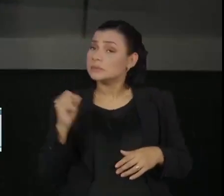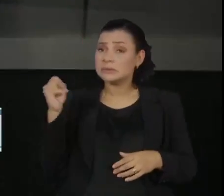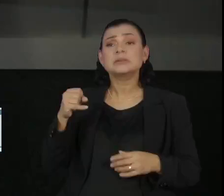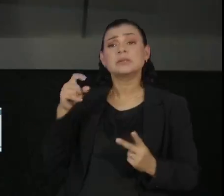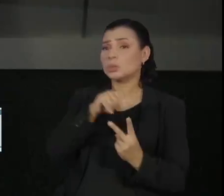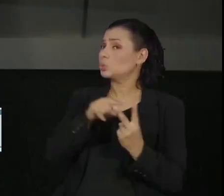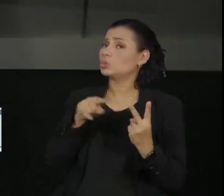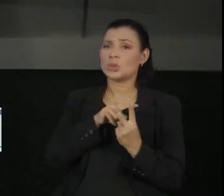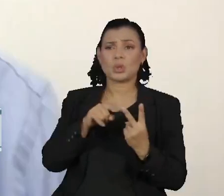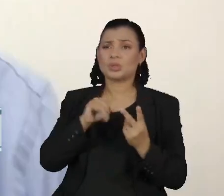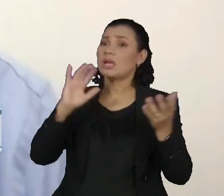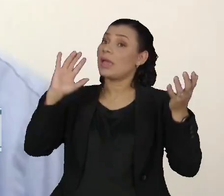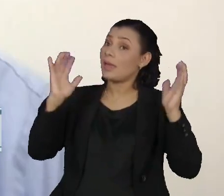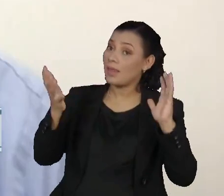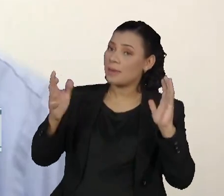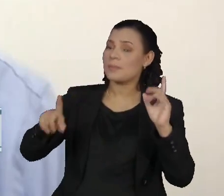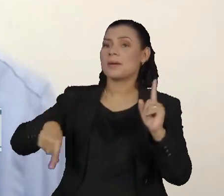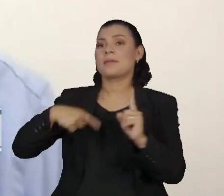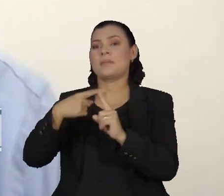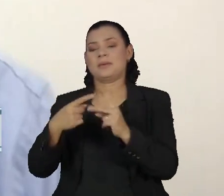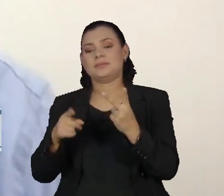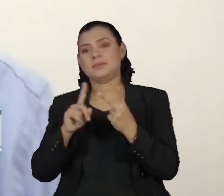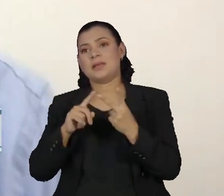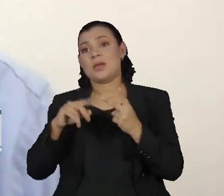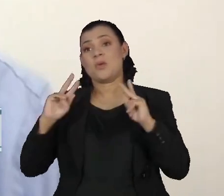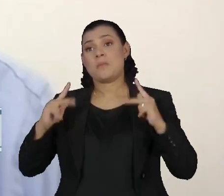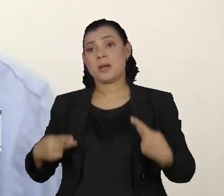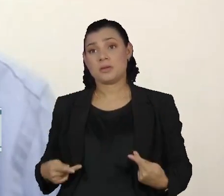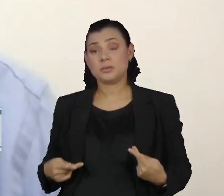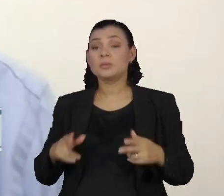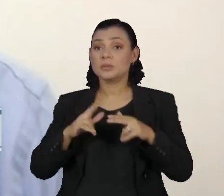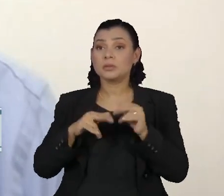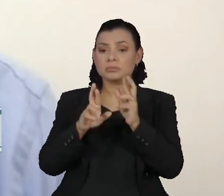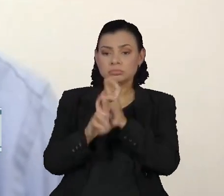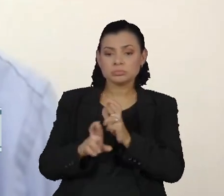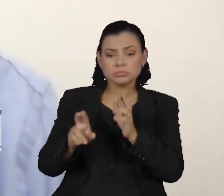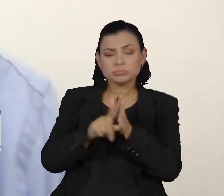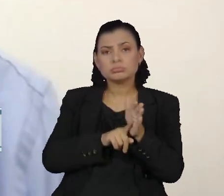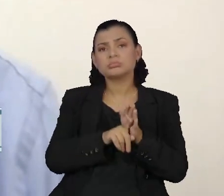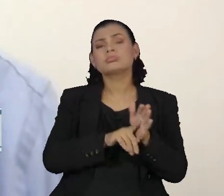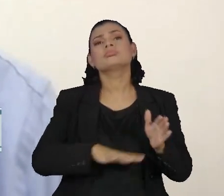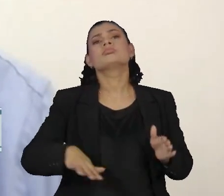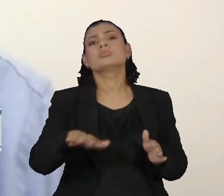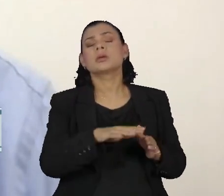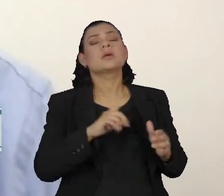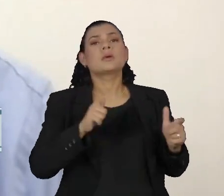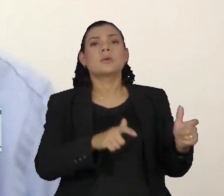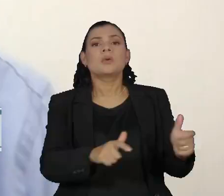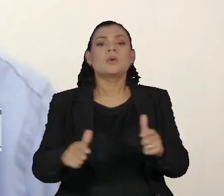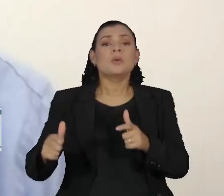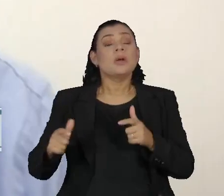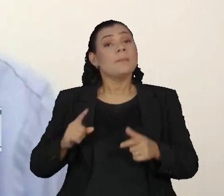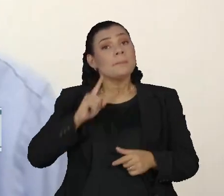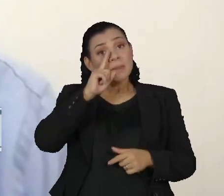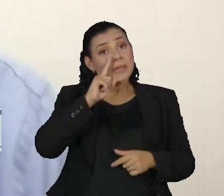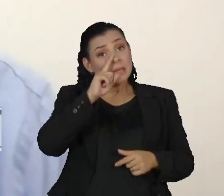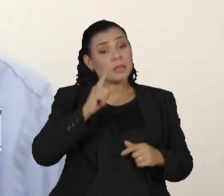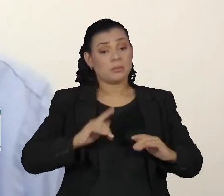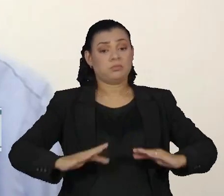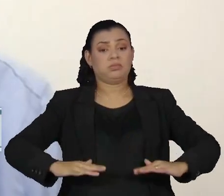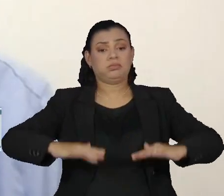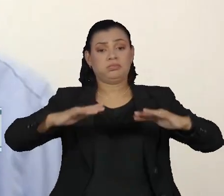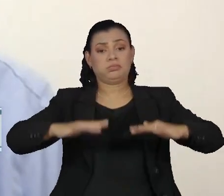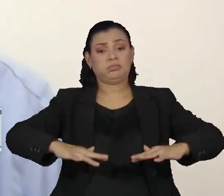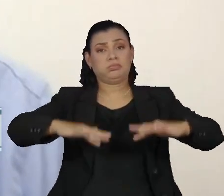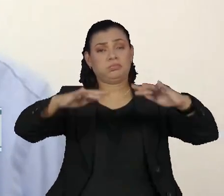por exemplo, a CPRM faz o mapeamento das vulnerabilidades em áreas que são suscetíveis a enchentes,